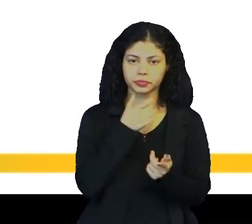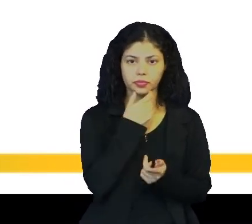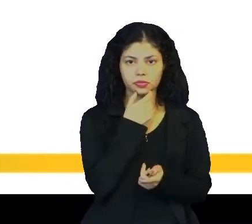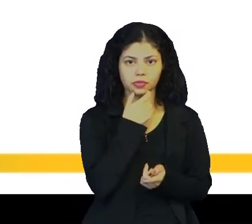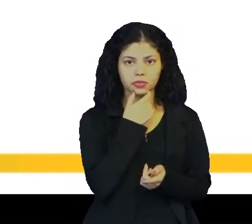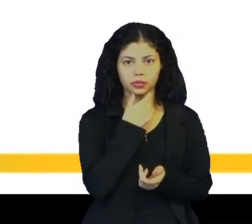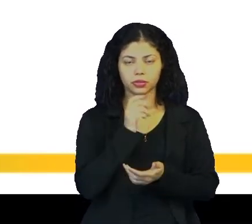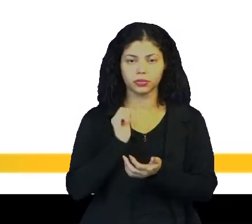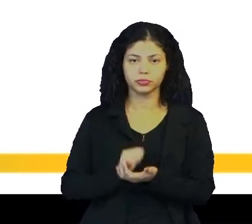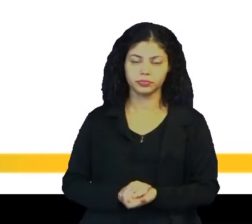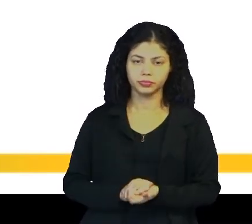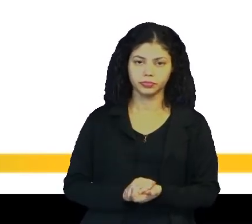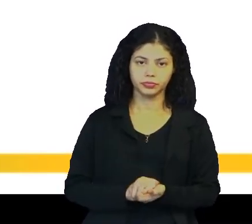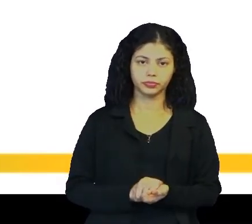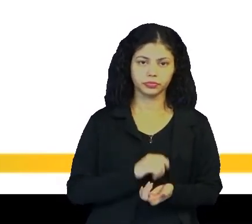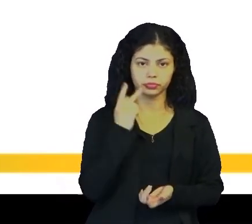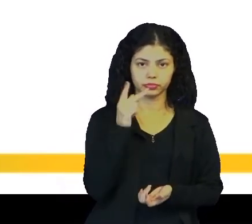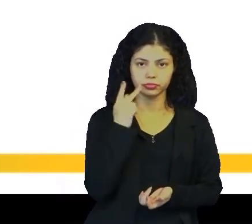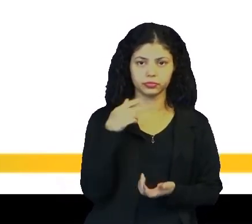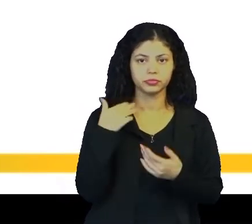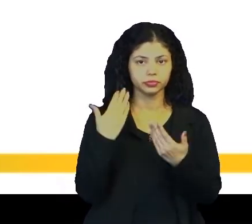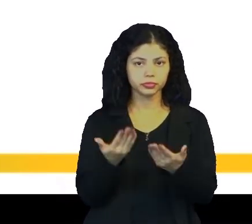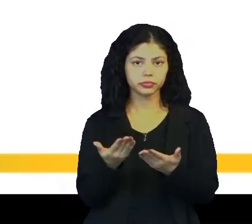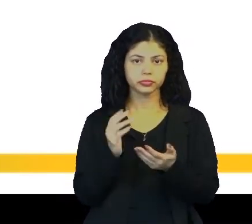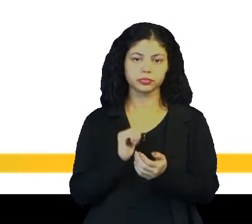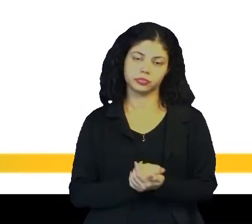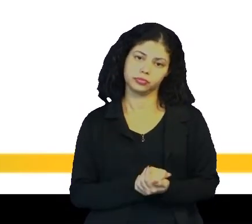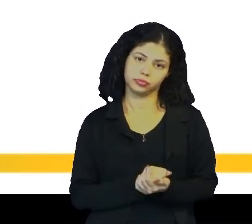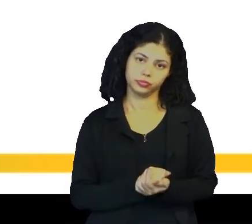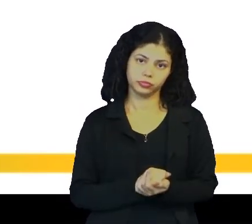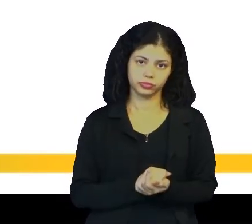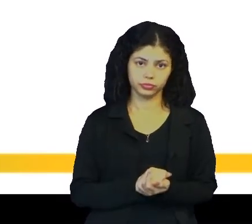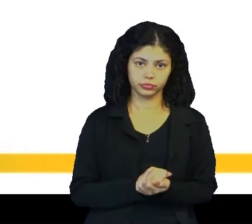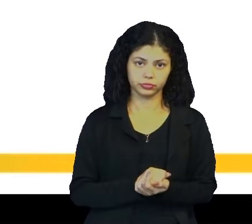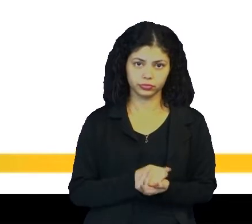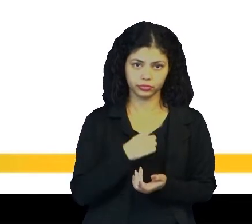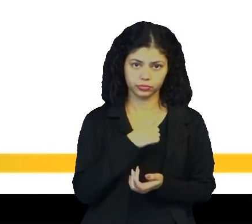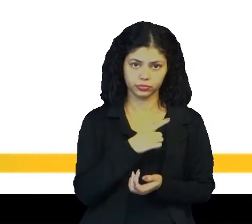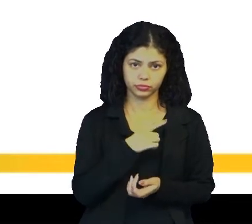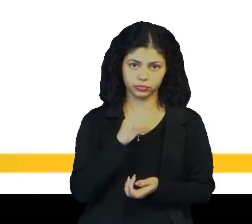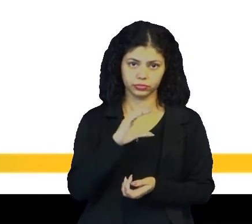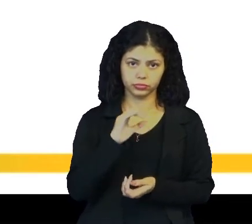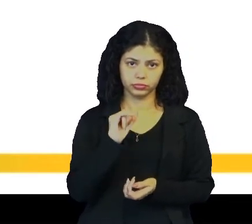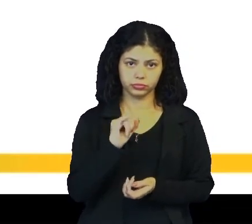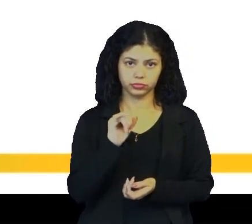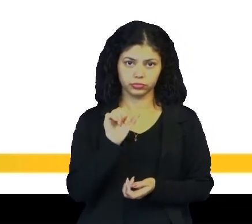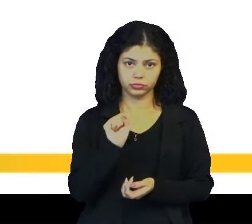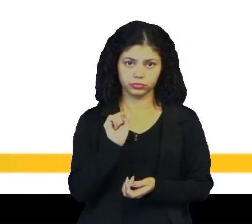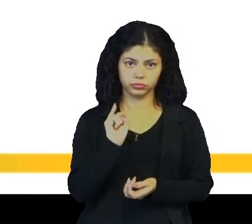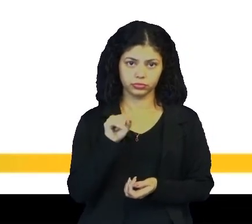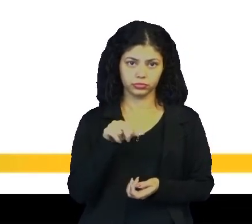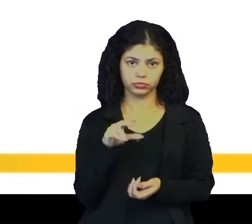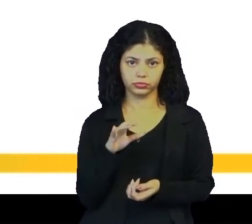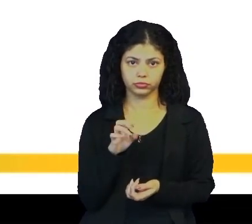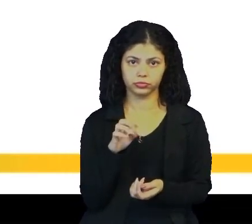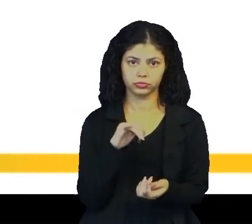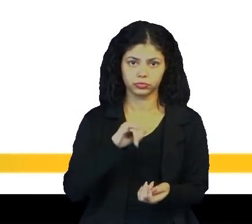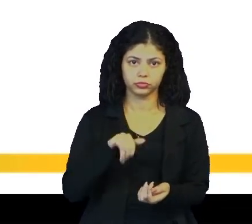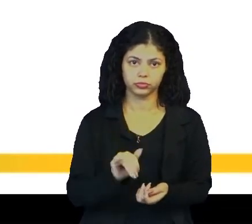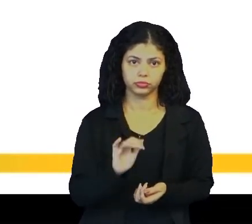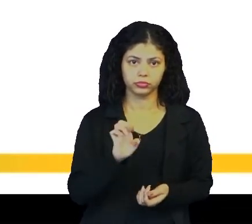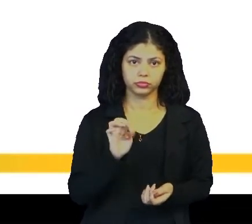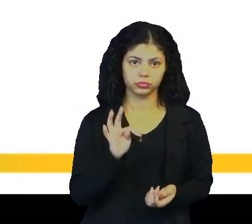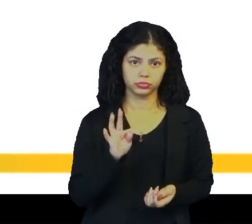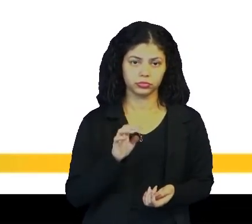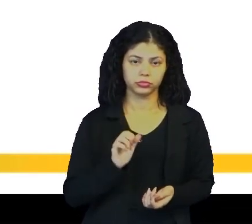foi exatamente isso que eu falei para vocês. Nós temos o since, que é o desde, nós temos o yet, que é o